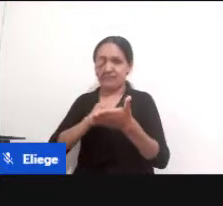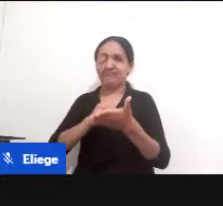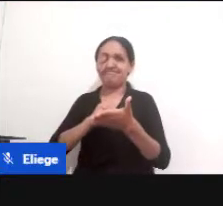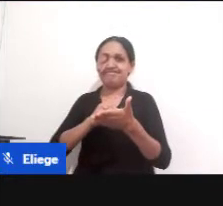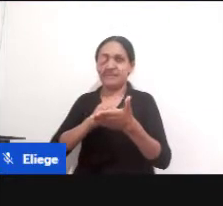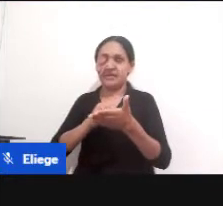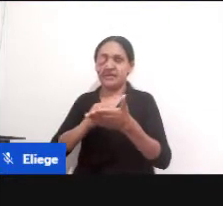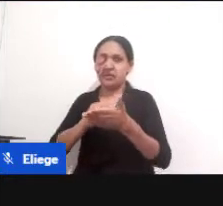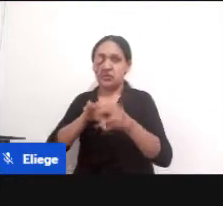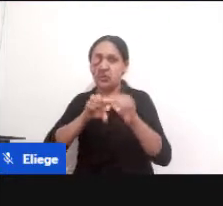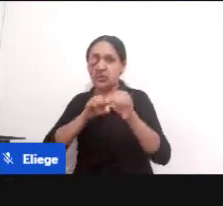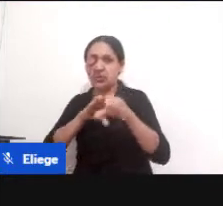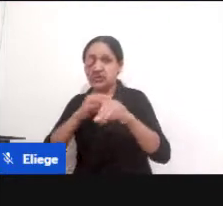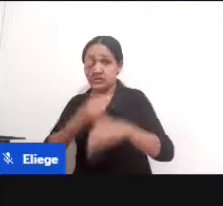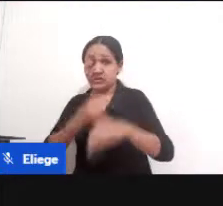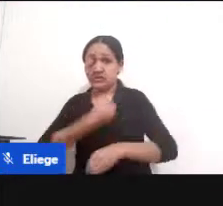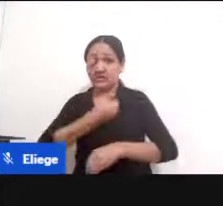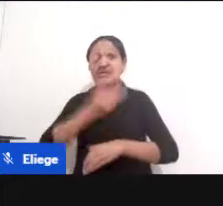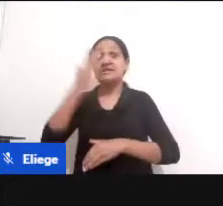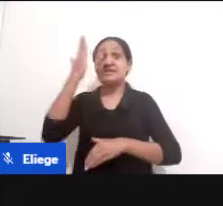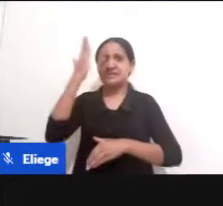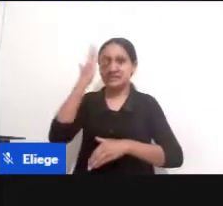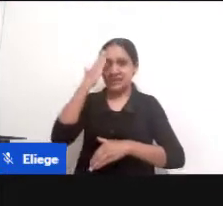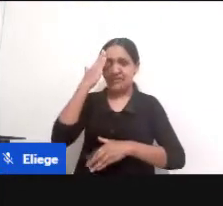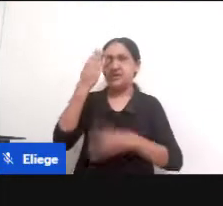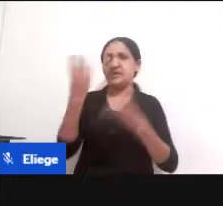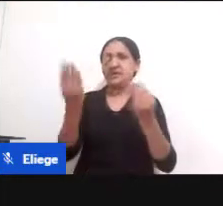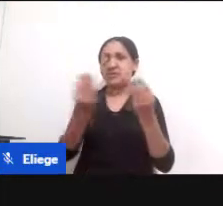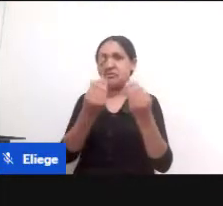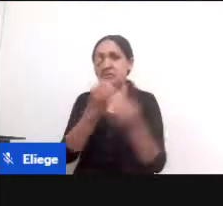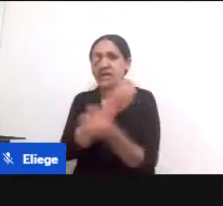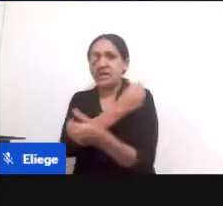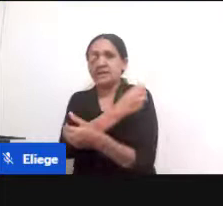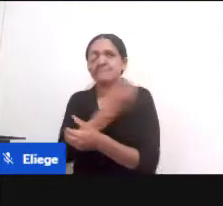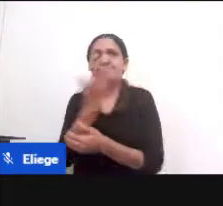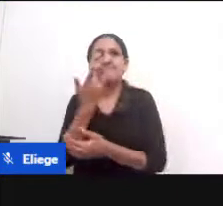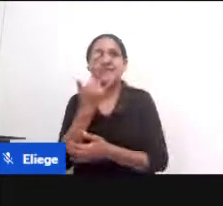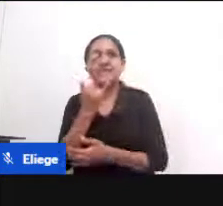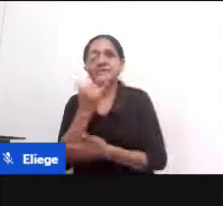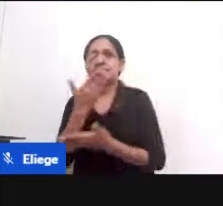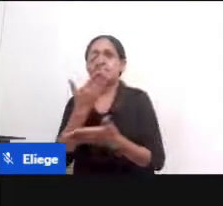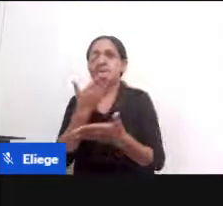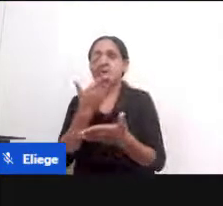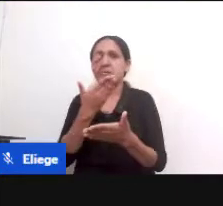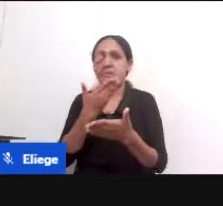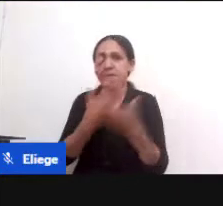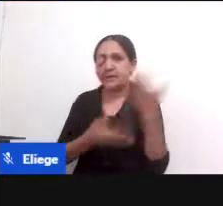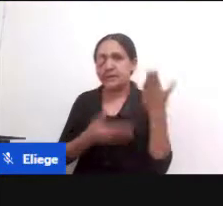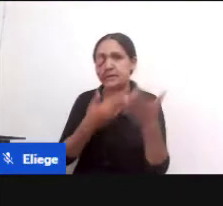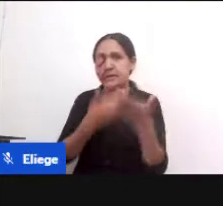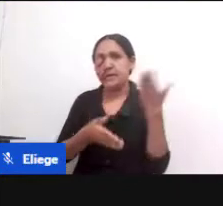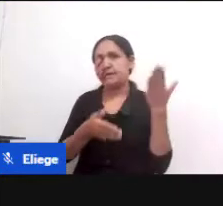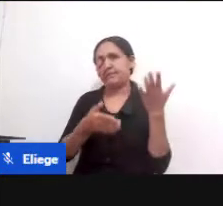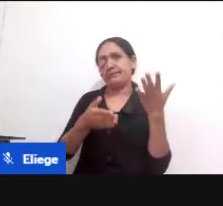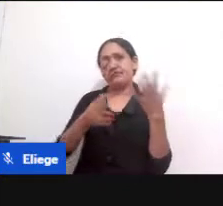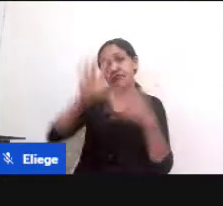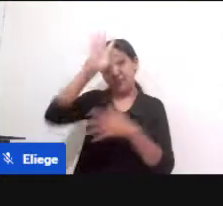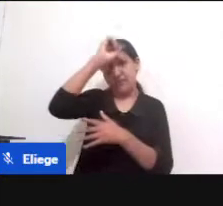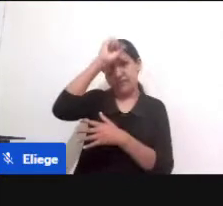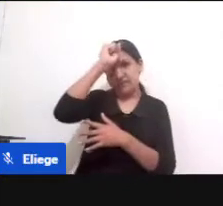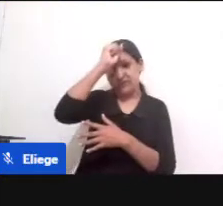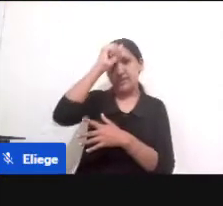aprendizagem no ambiente escolar. Essa criança teve o contato em casa, ela teve a aula não presencial. Porém,